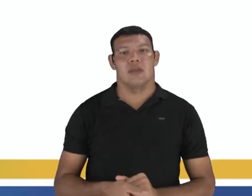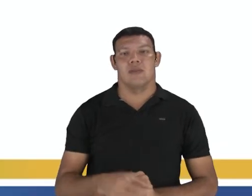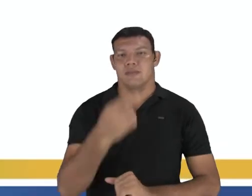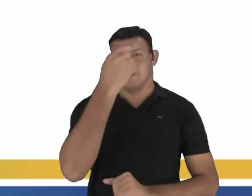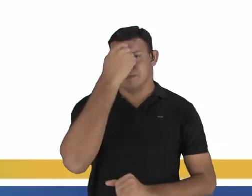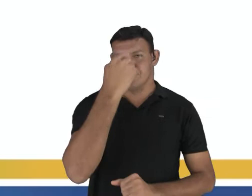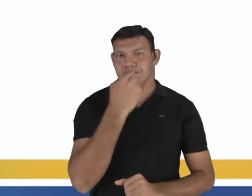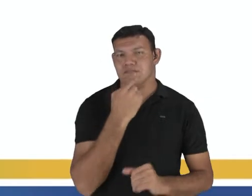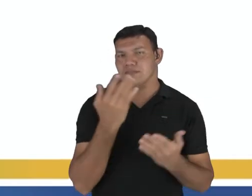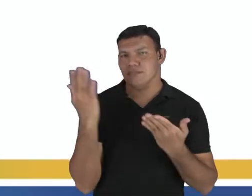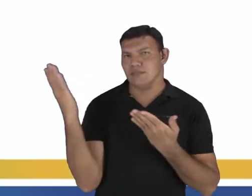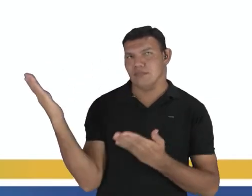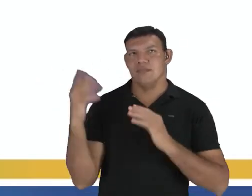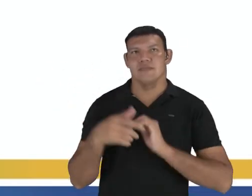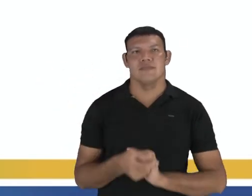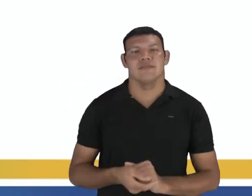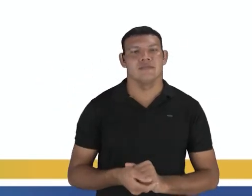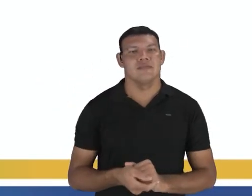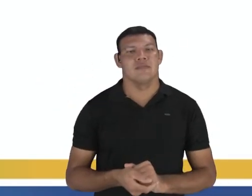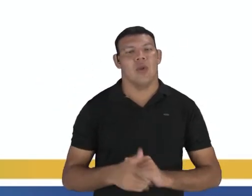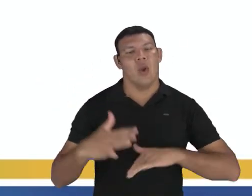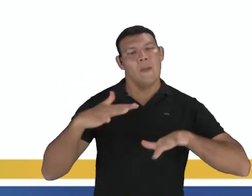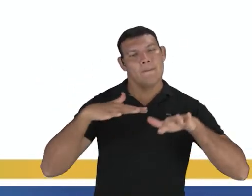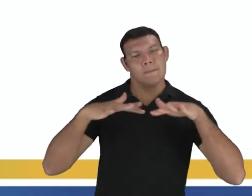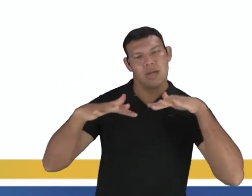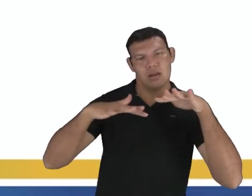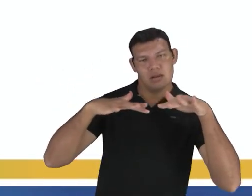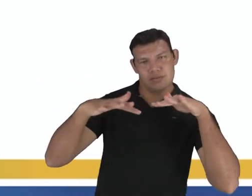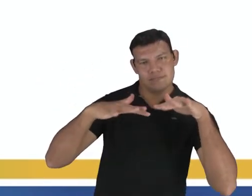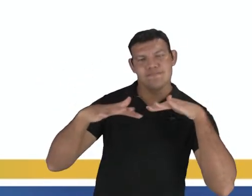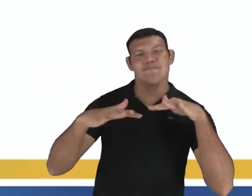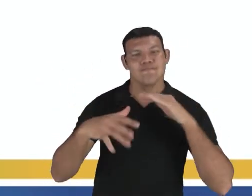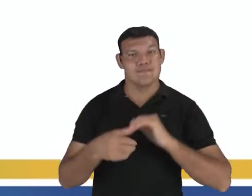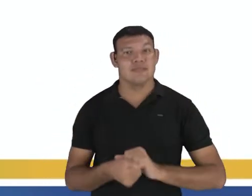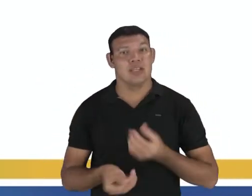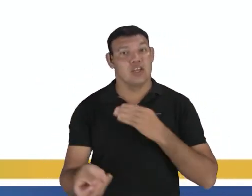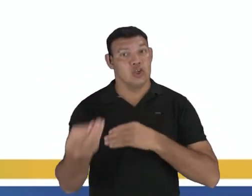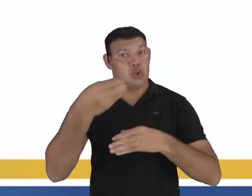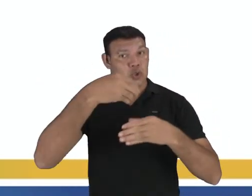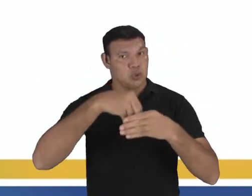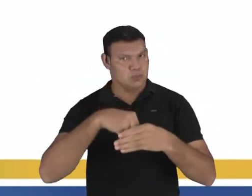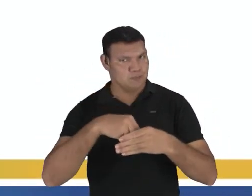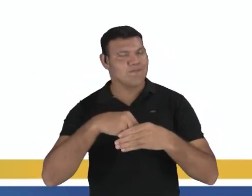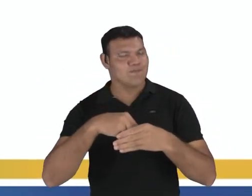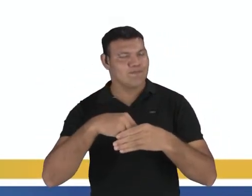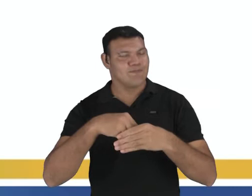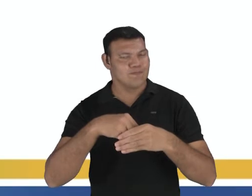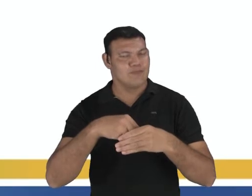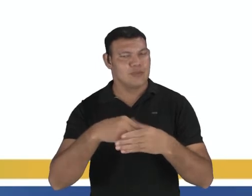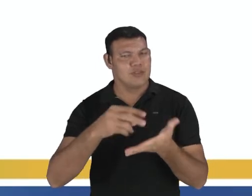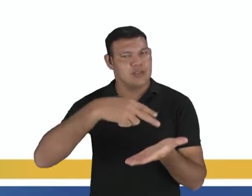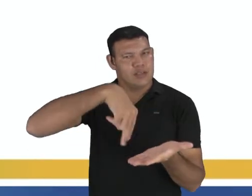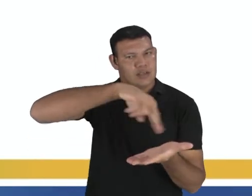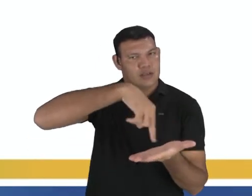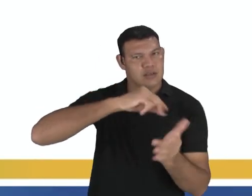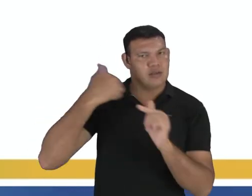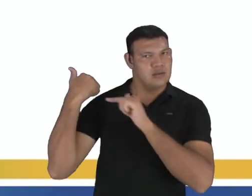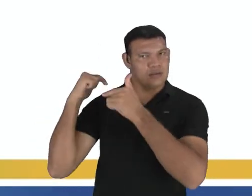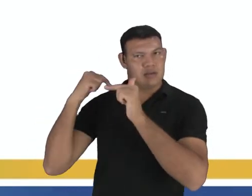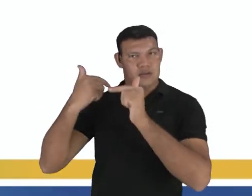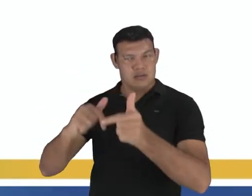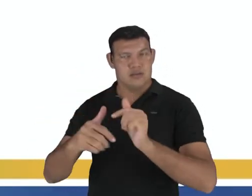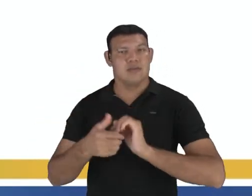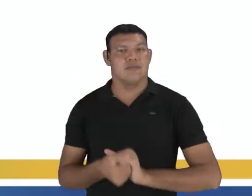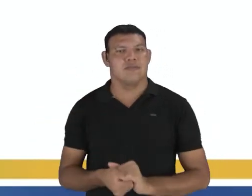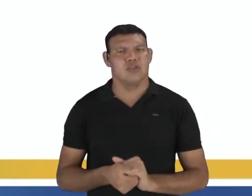Observem a próxima fotografia e a gente vai perceber alguns dos movimentos que acontecem na dança clássica, mas já